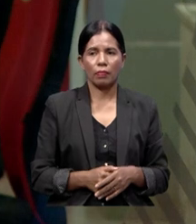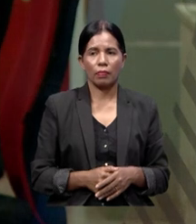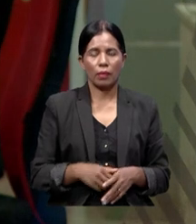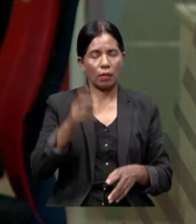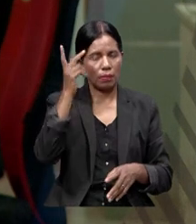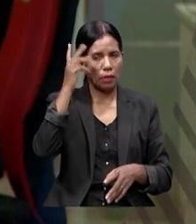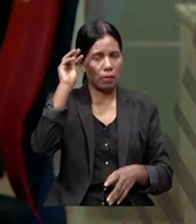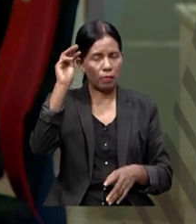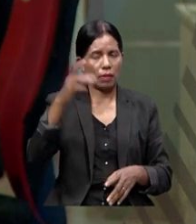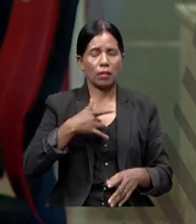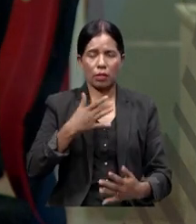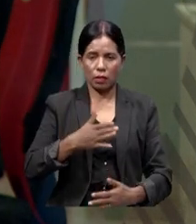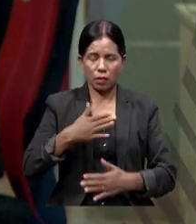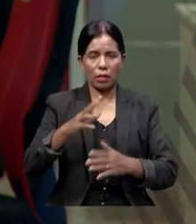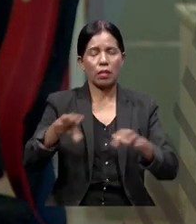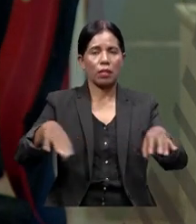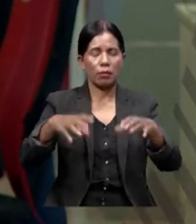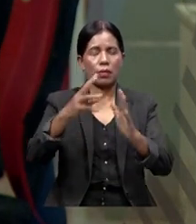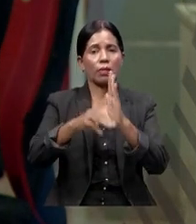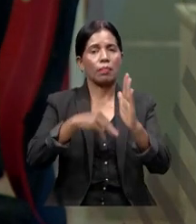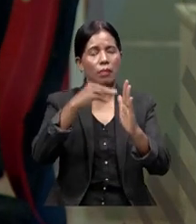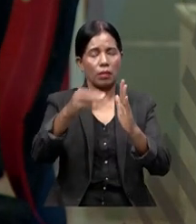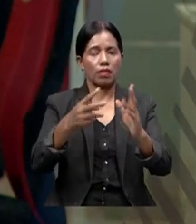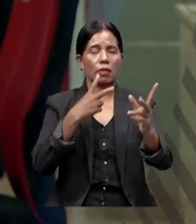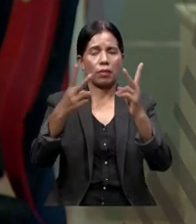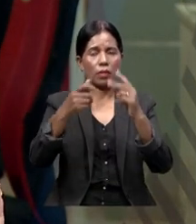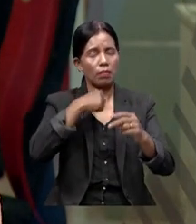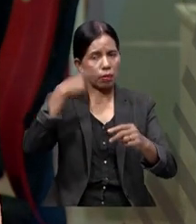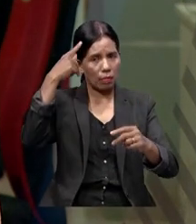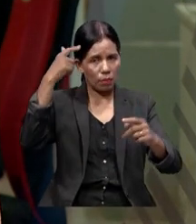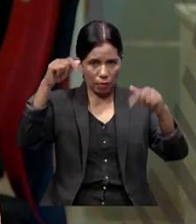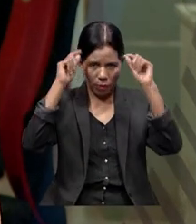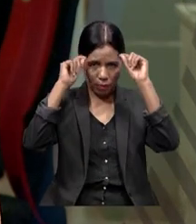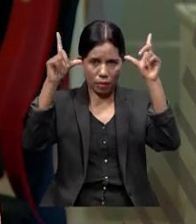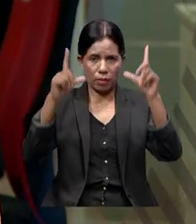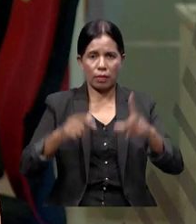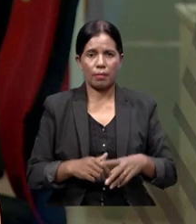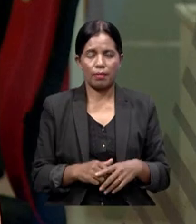O primeiro-ministro aprecia o serviço média durante visita a Papa Francisco e a Timor-Leste.